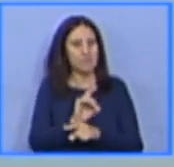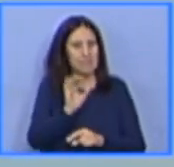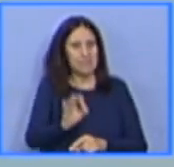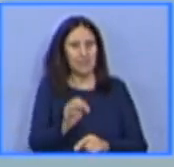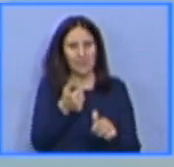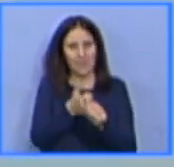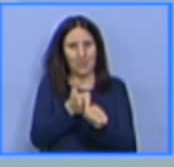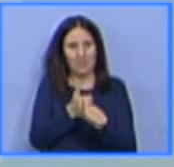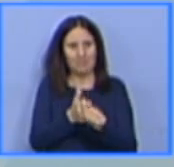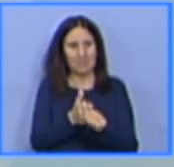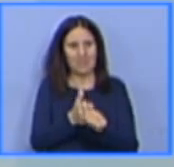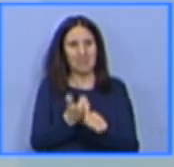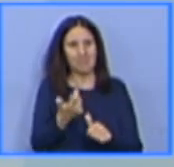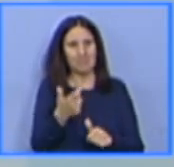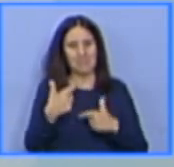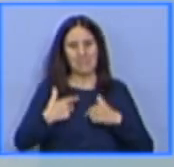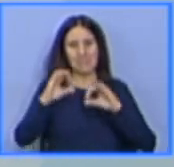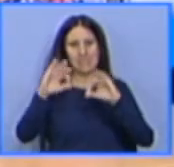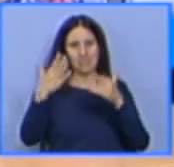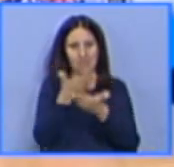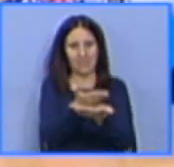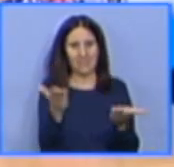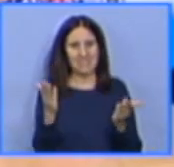a acompanhar as vossas iniciativas,